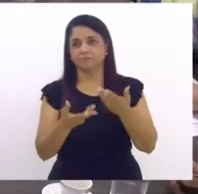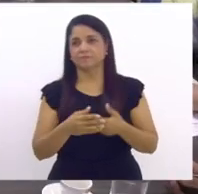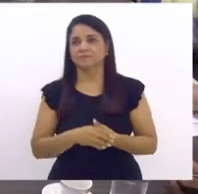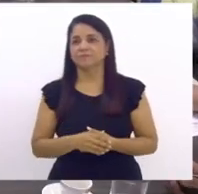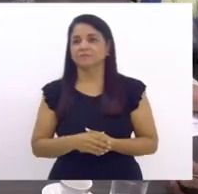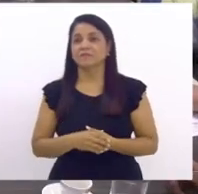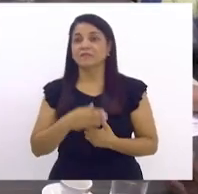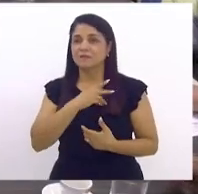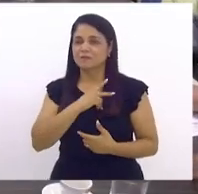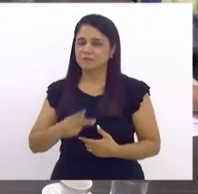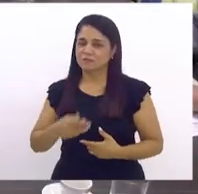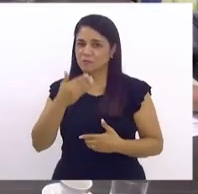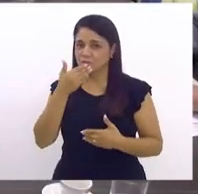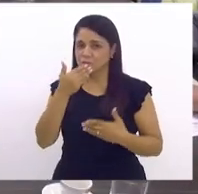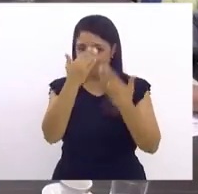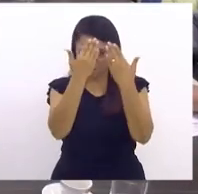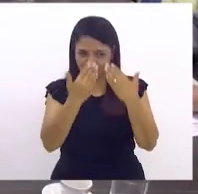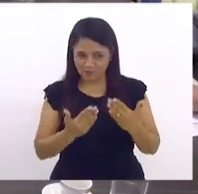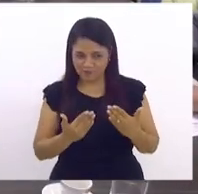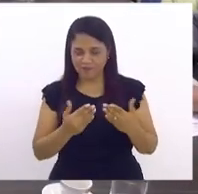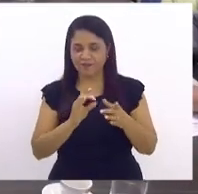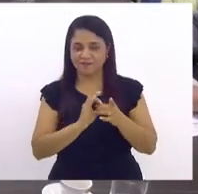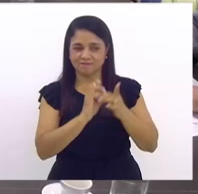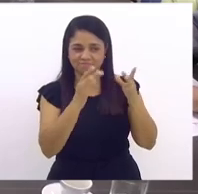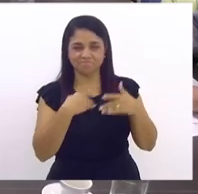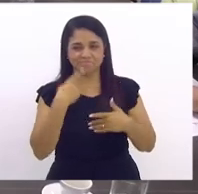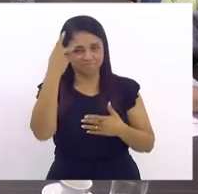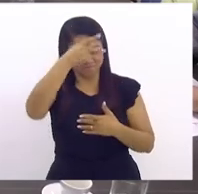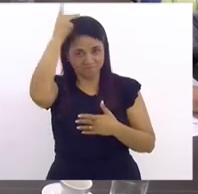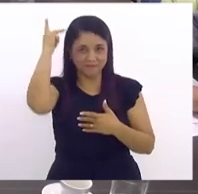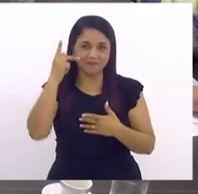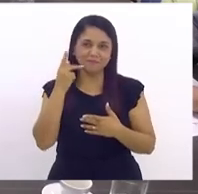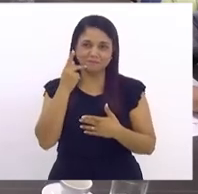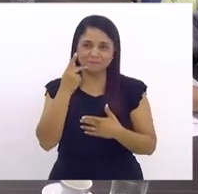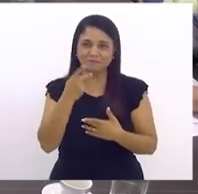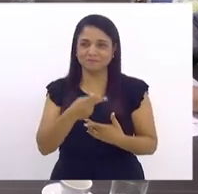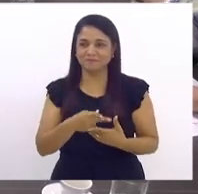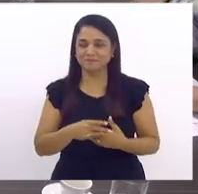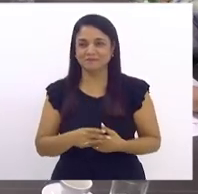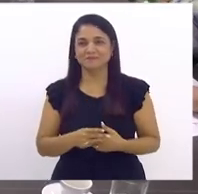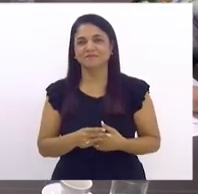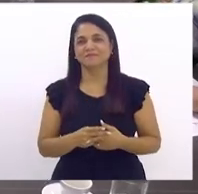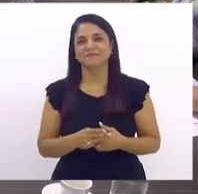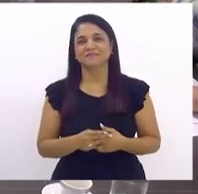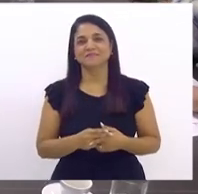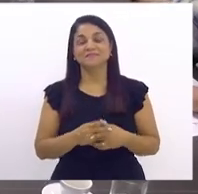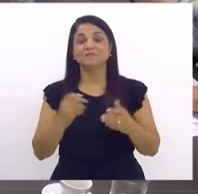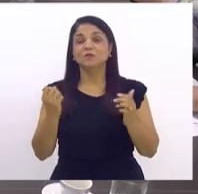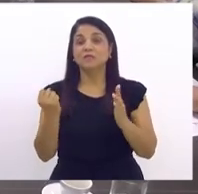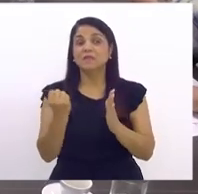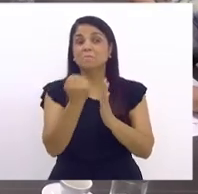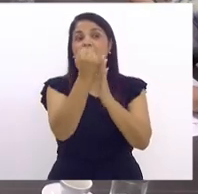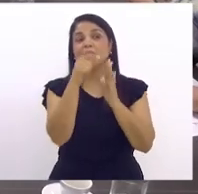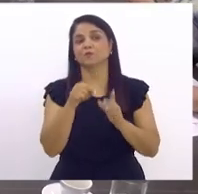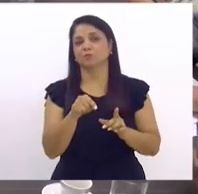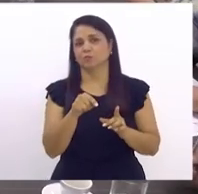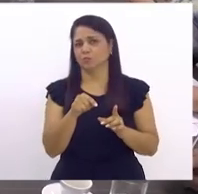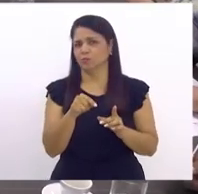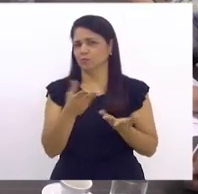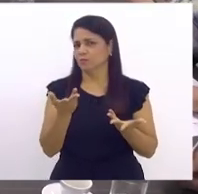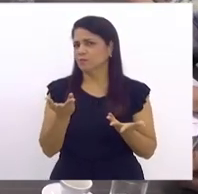eu queria pedir vista. Em discussão, vista concedida ao deputado Porque Luiz Paulo. Porque eu preciso saber que impacto é esse,